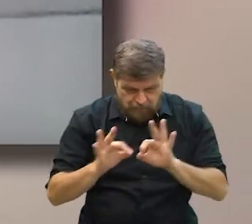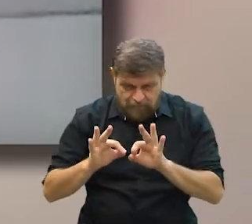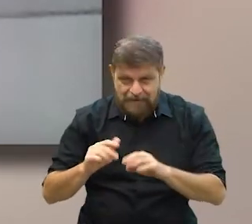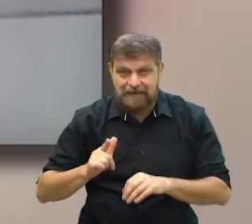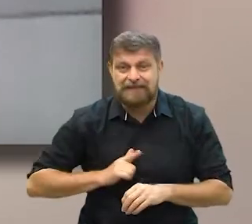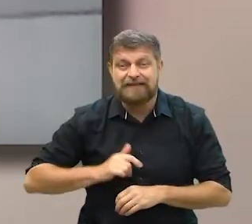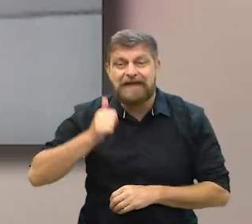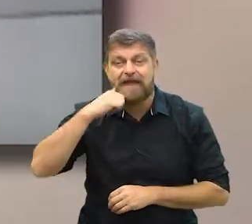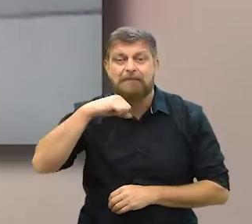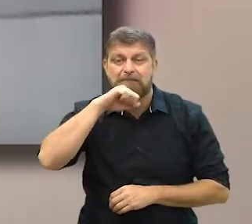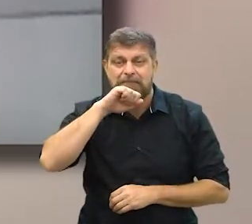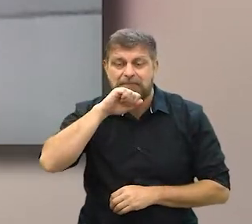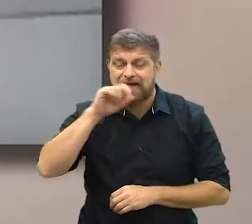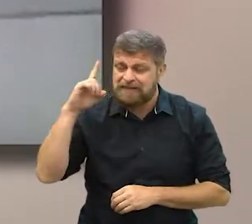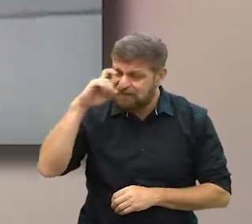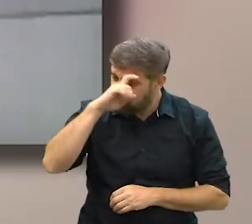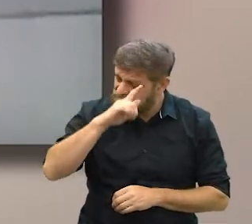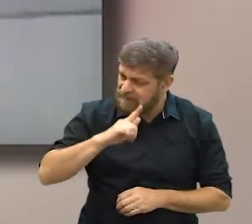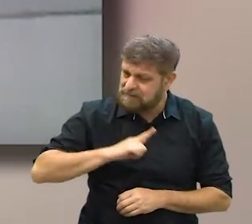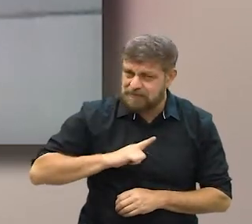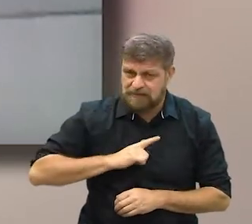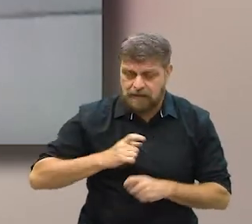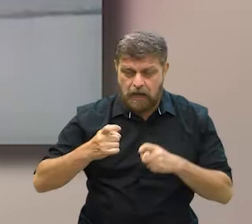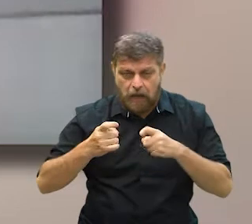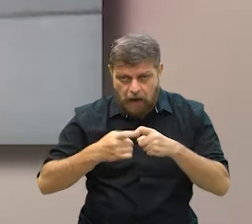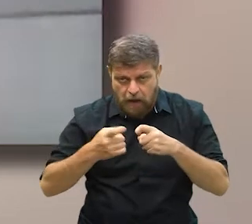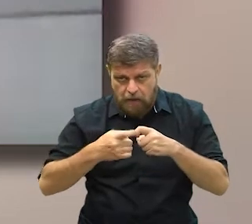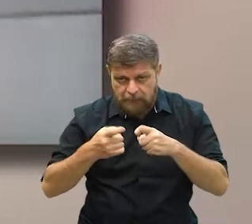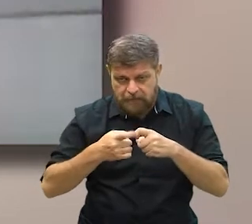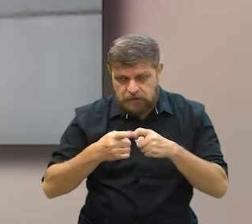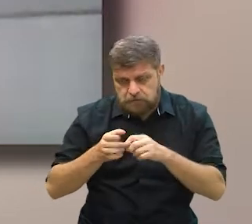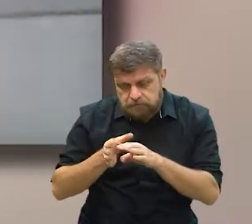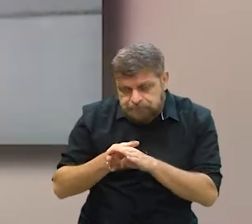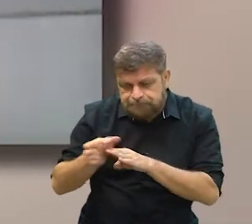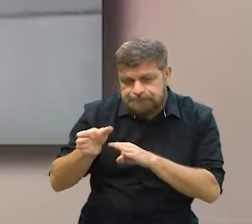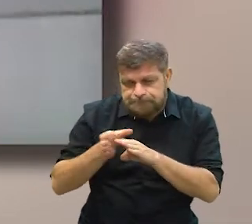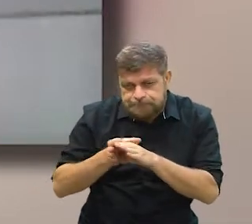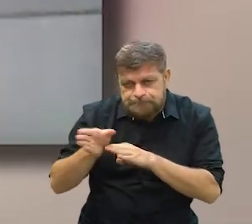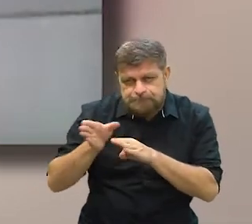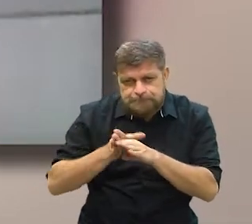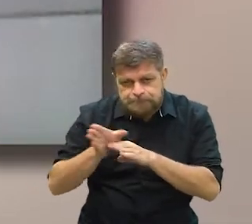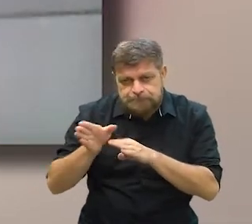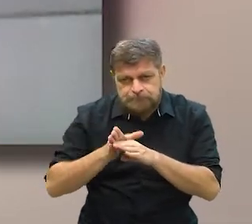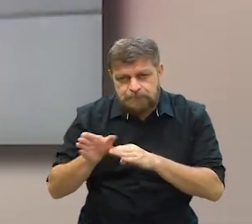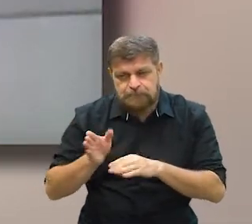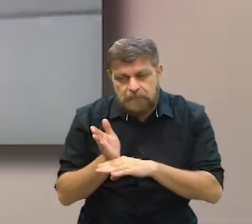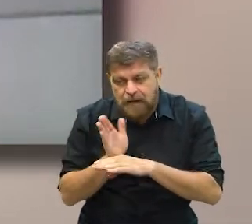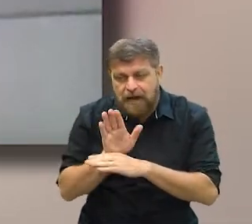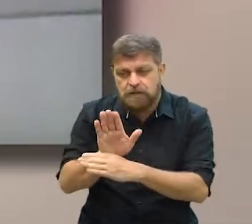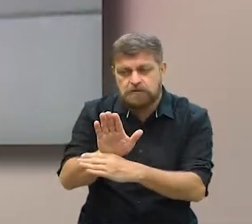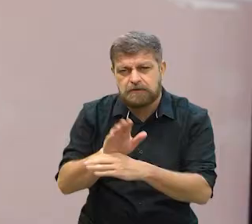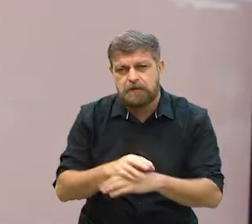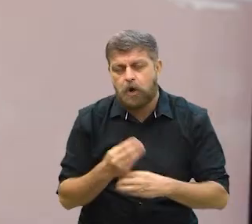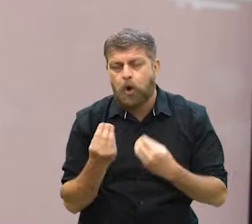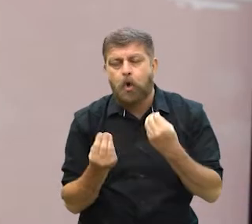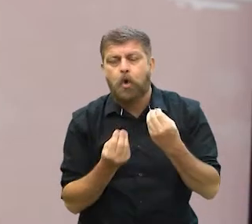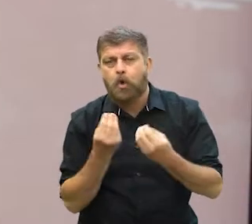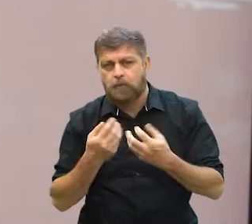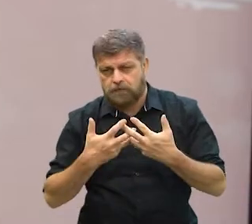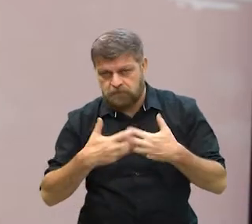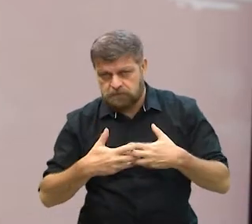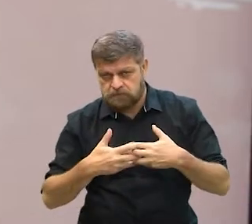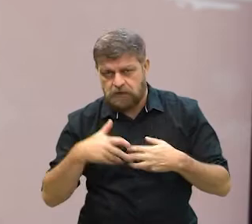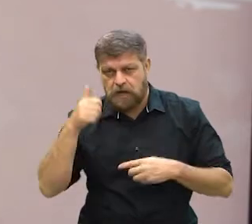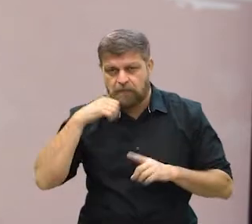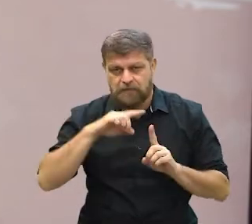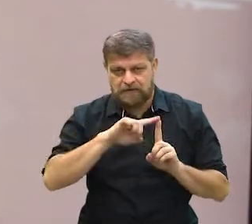mãe que tem muitas dificuldades e o pediatra tem que estar preparado para ajudar. Como que funciona?